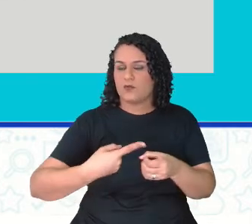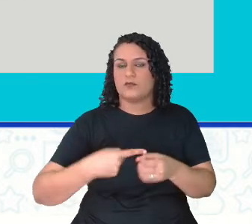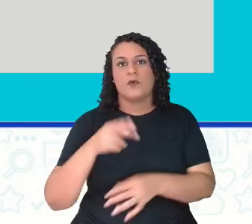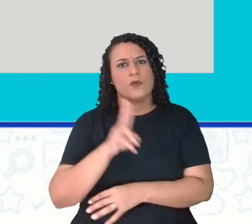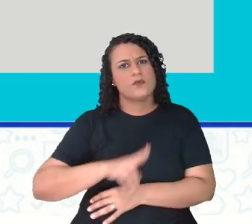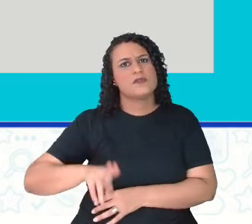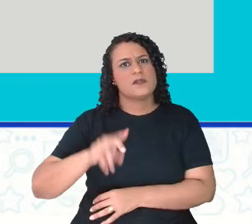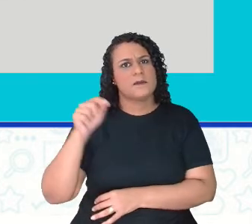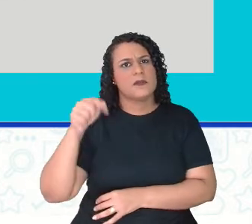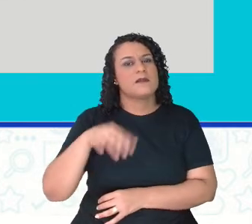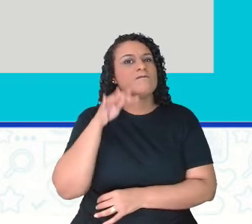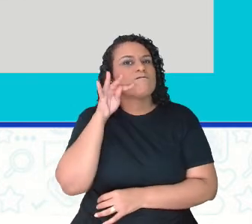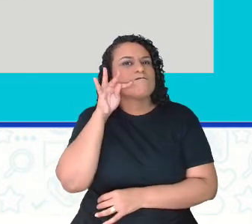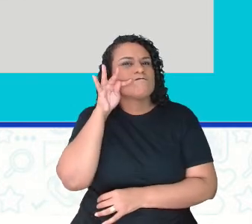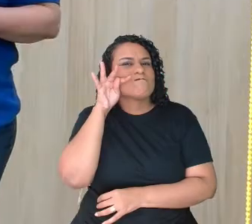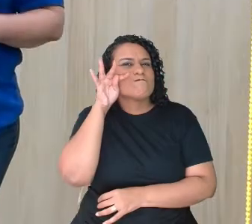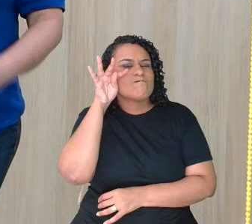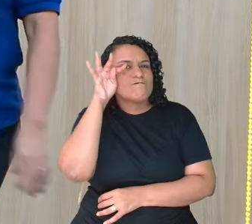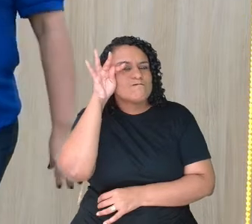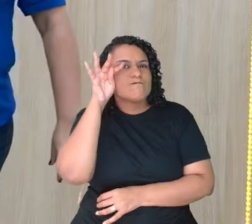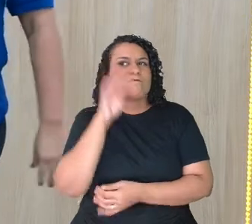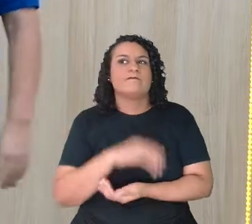usamos mais a palavra tímido, não é?